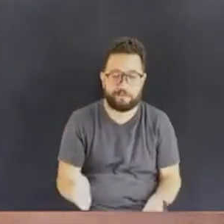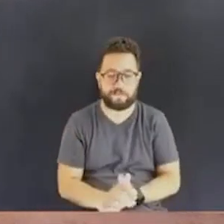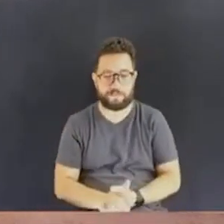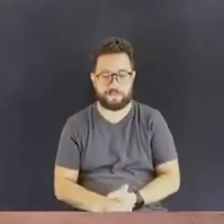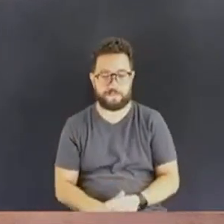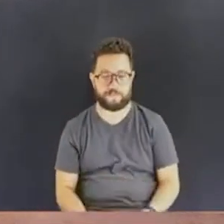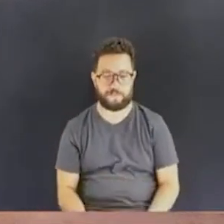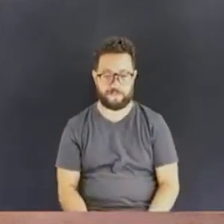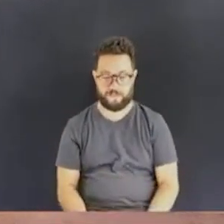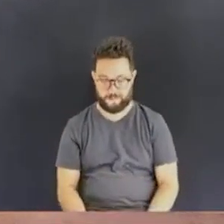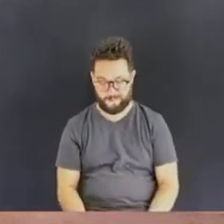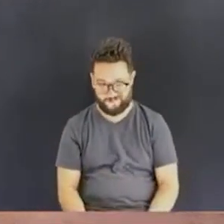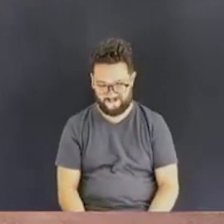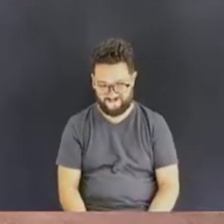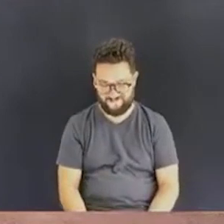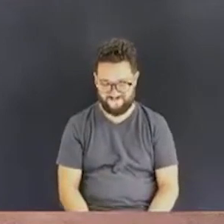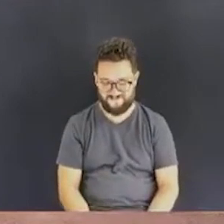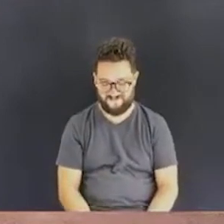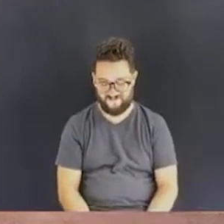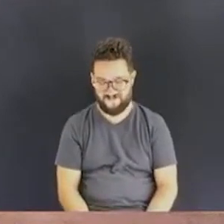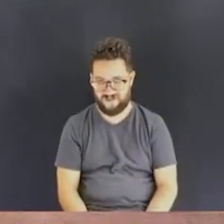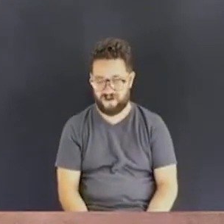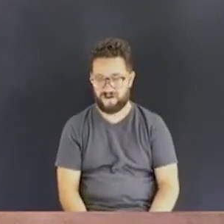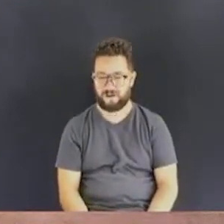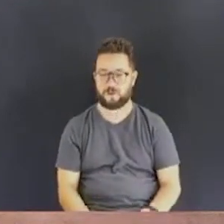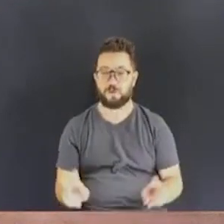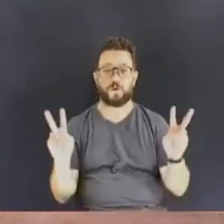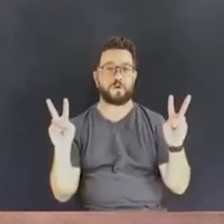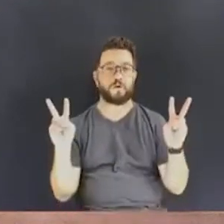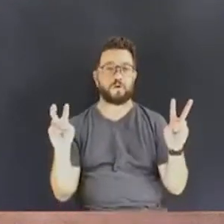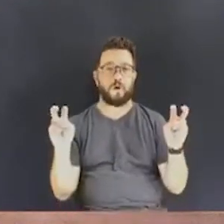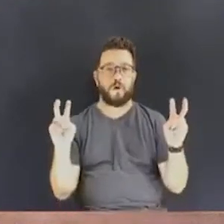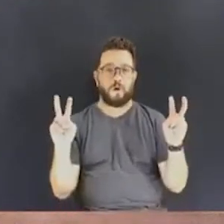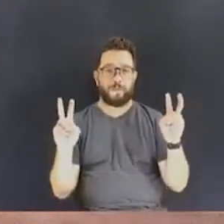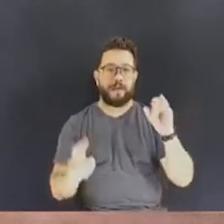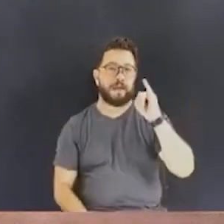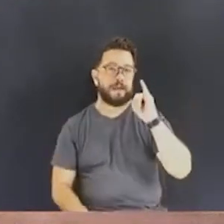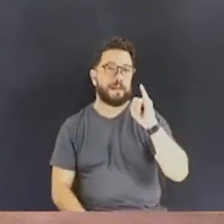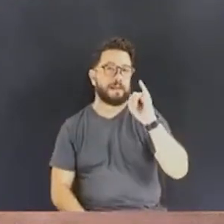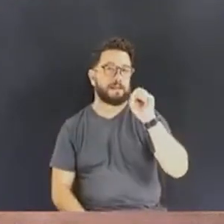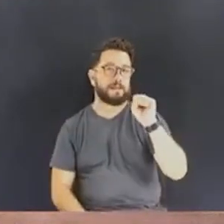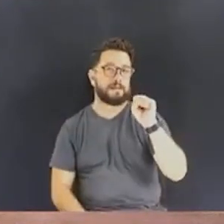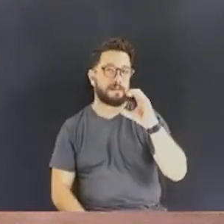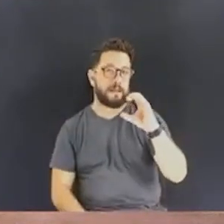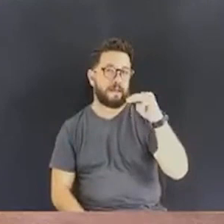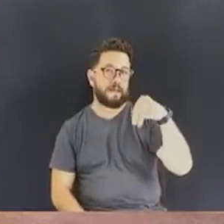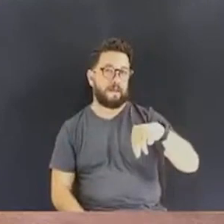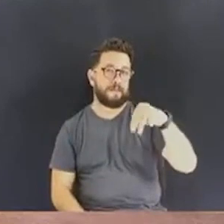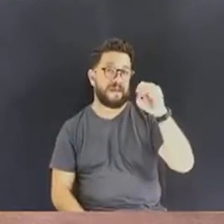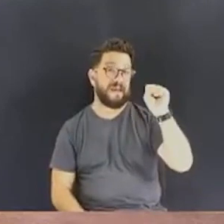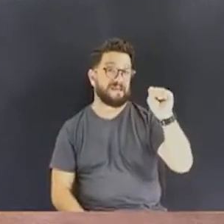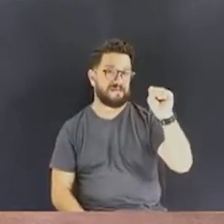Quanto às transferências, a Vossa Excelência fala do ICMS. O ICMS é uma transferência, um imposto cobrado pelo governo do